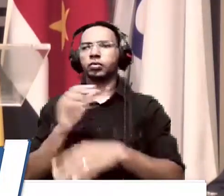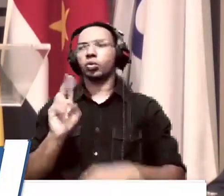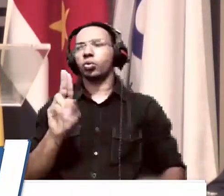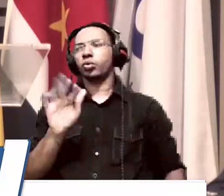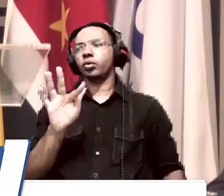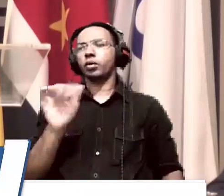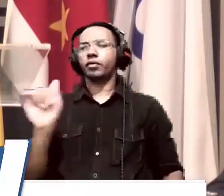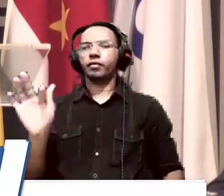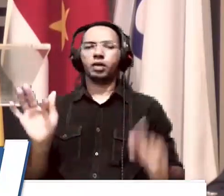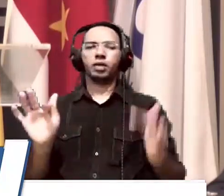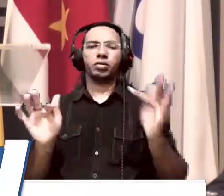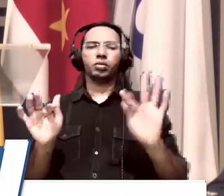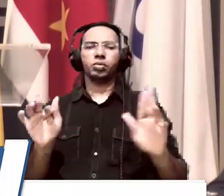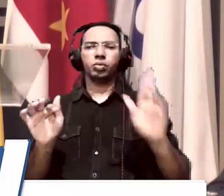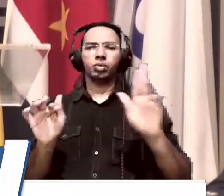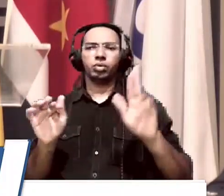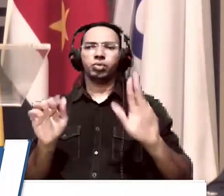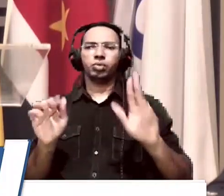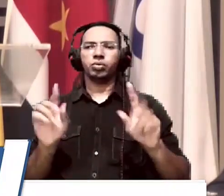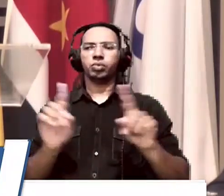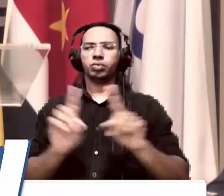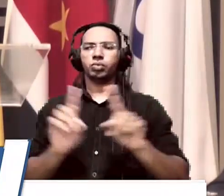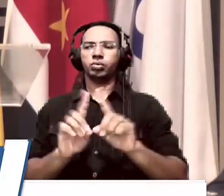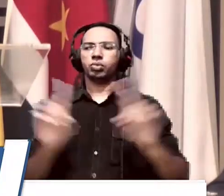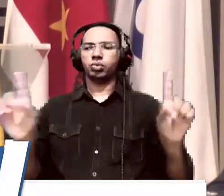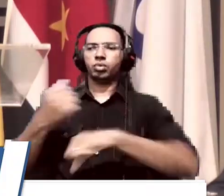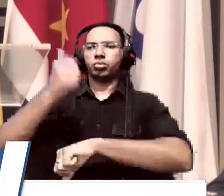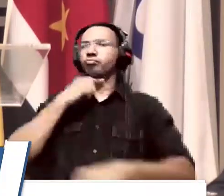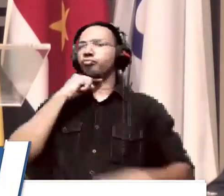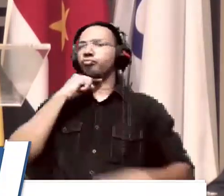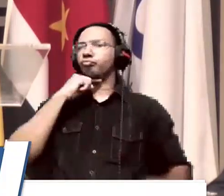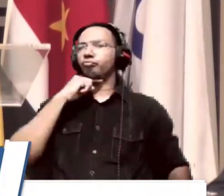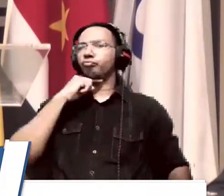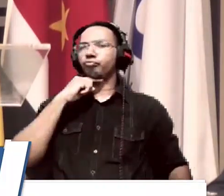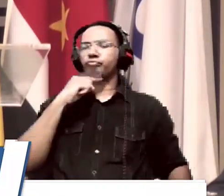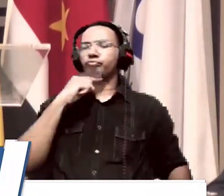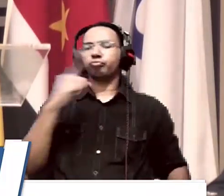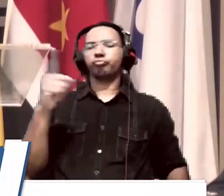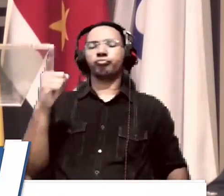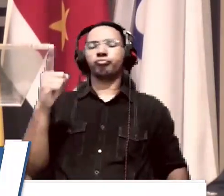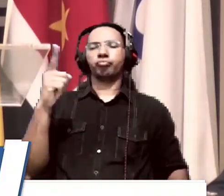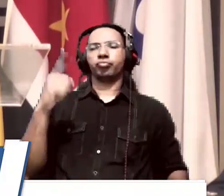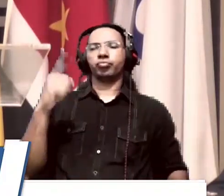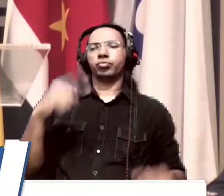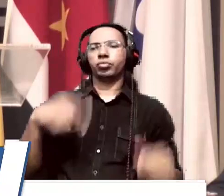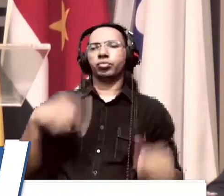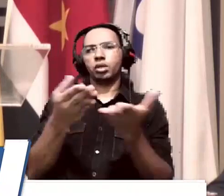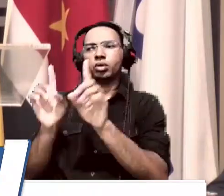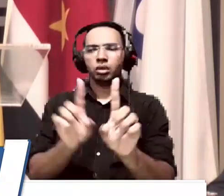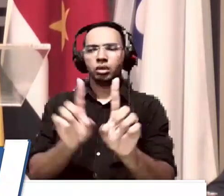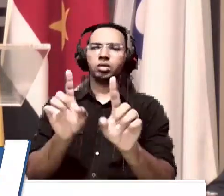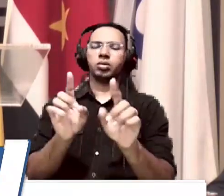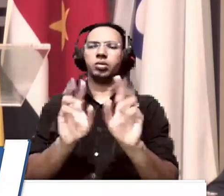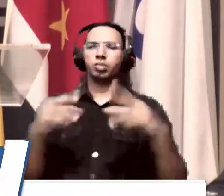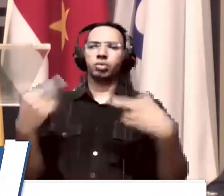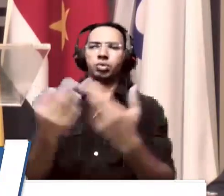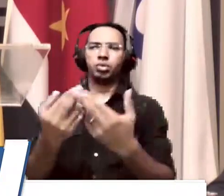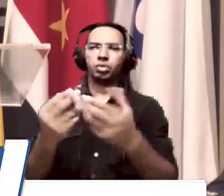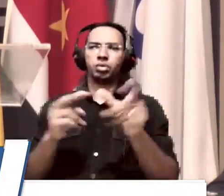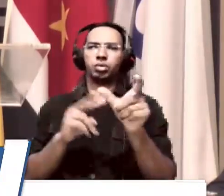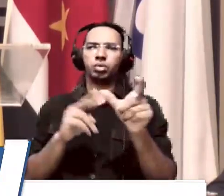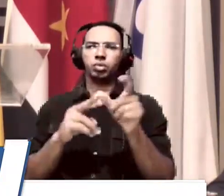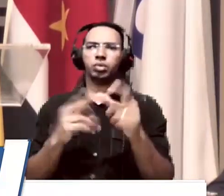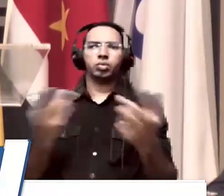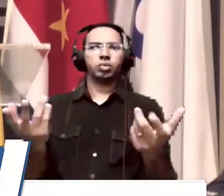universidades isoladas do município de Franca, que não conseguem mal chegar aqui para acompanhar essas sessões da Câmara Municipal. Então, o estudante